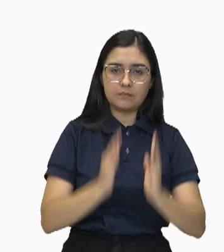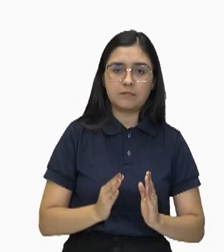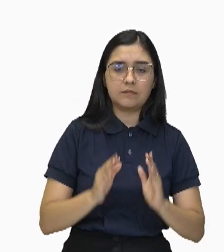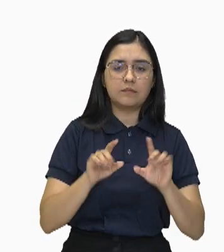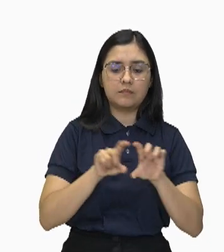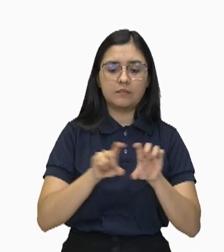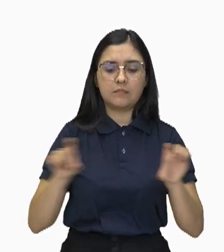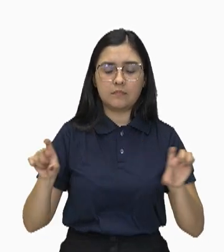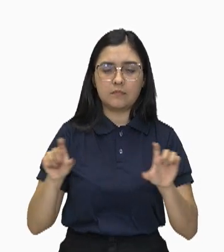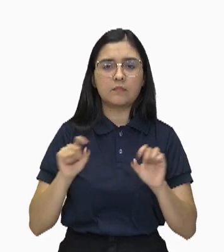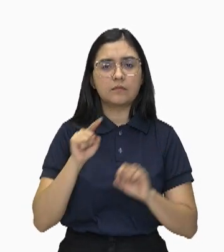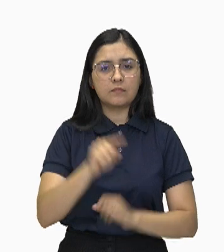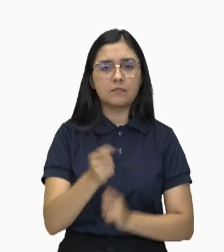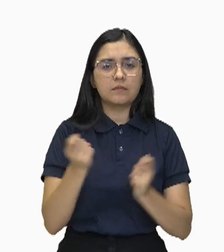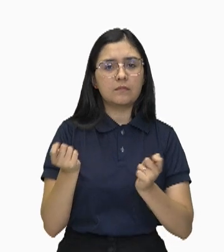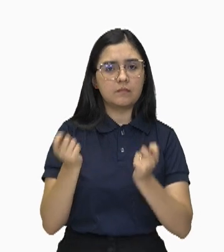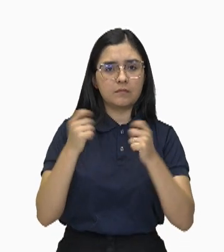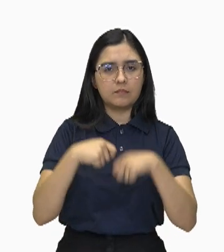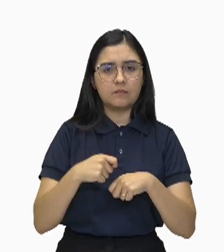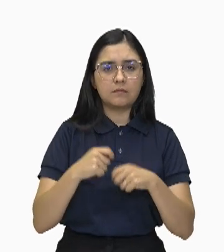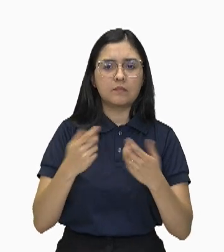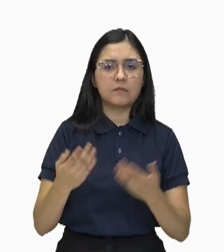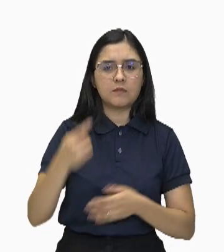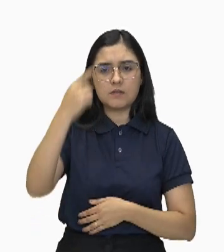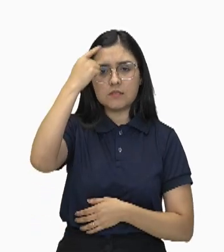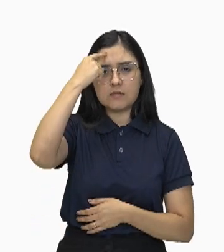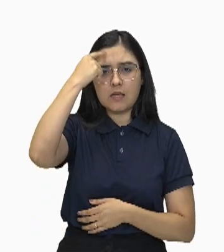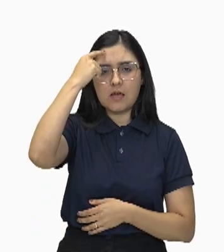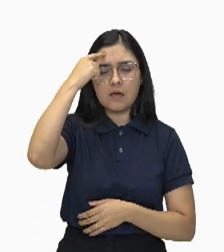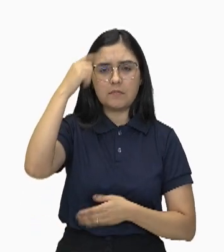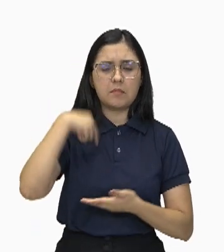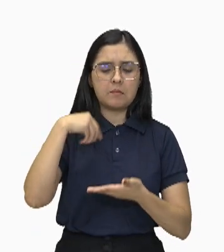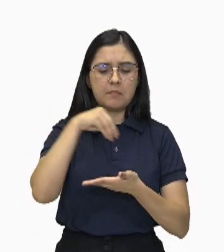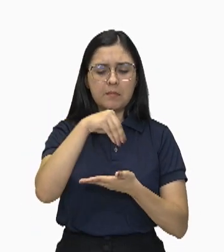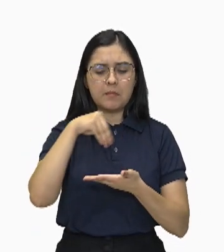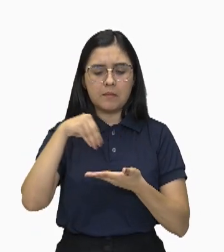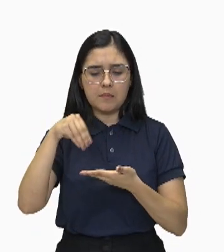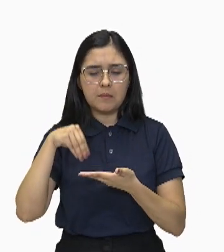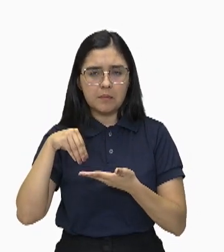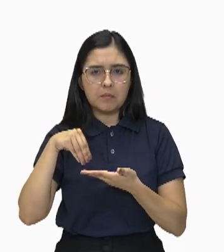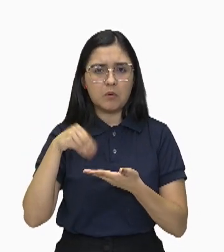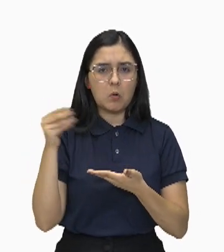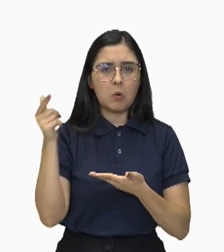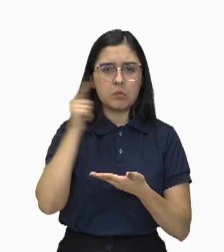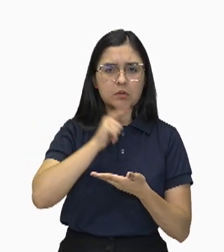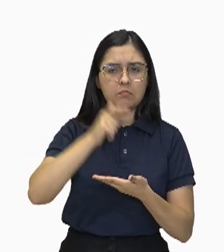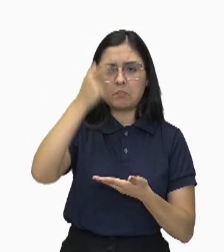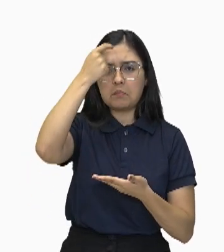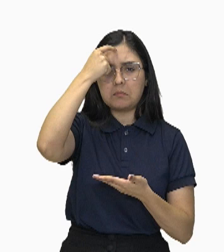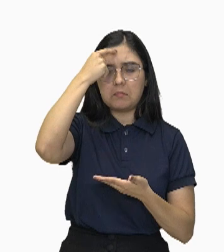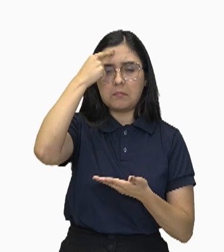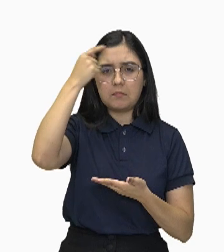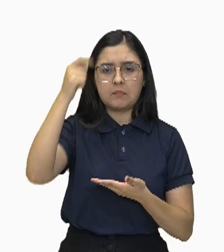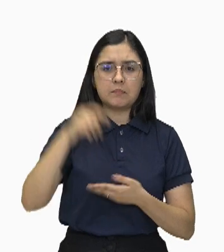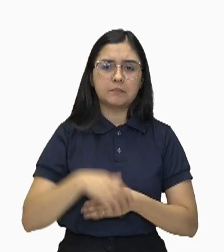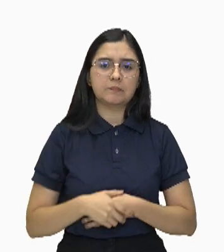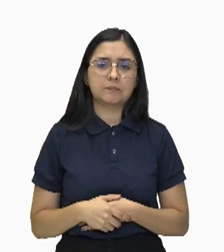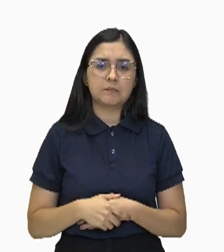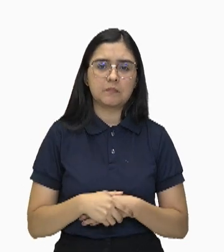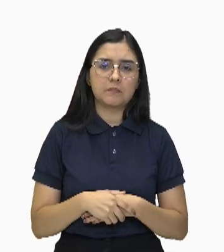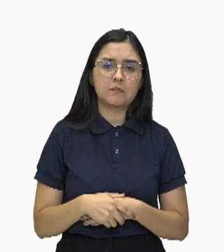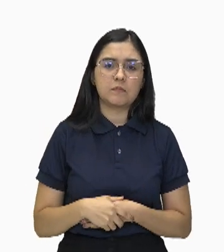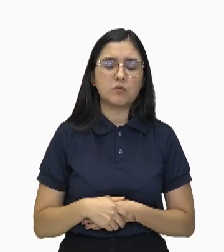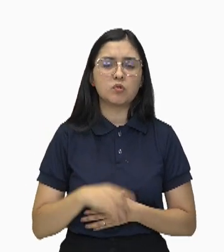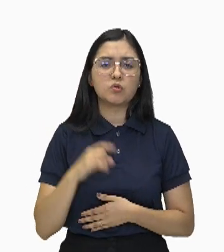horizontais. Você é capaz de jogar mentalmente sem precisar mexer, mover as